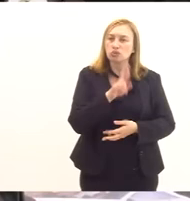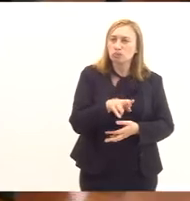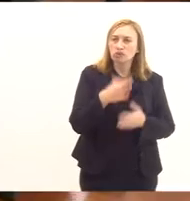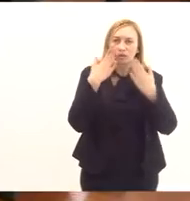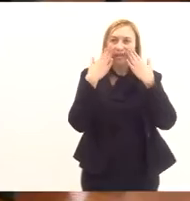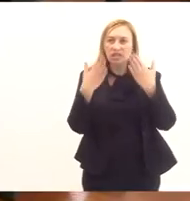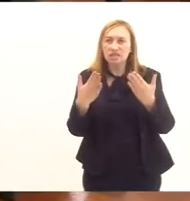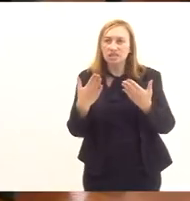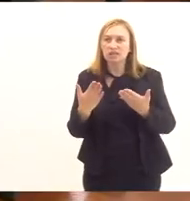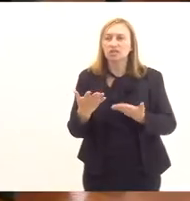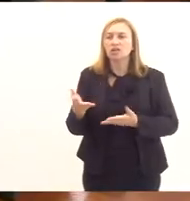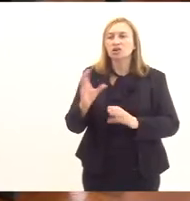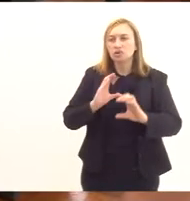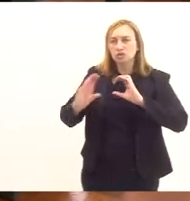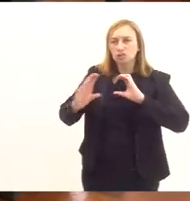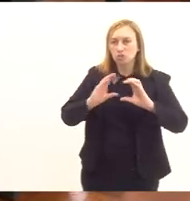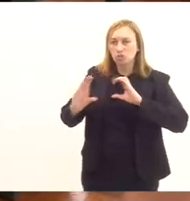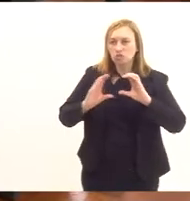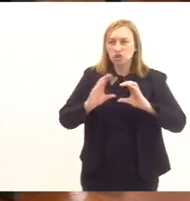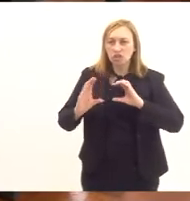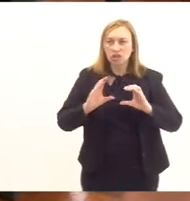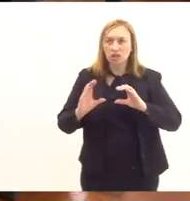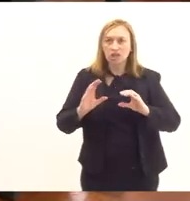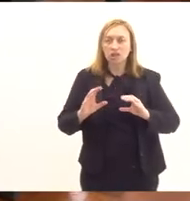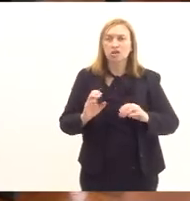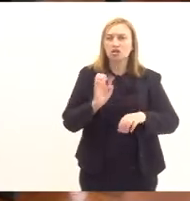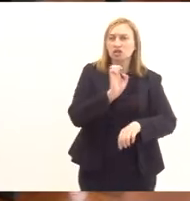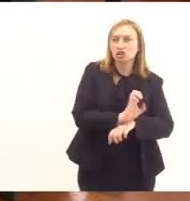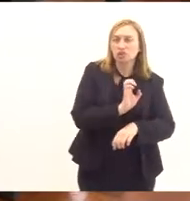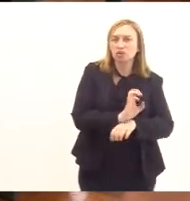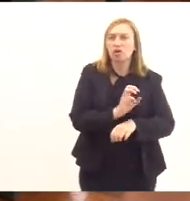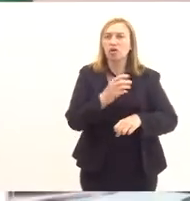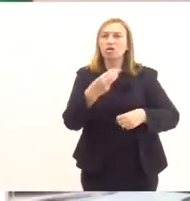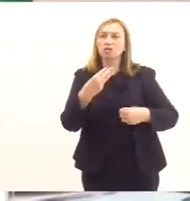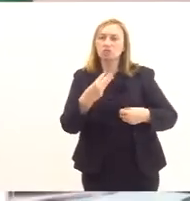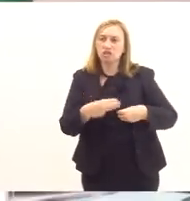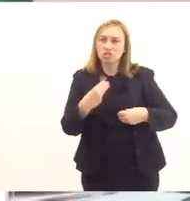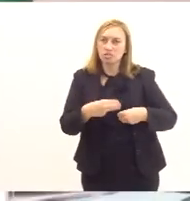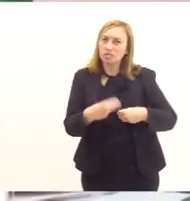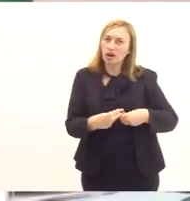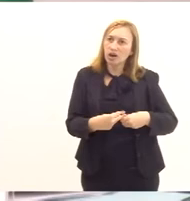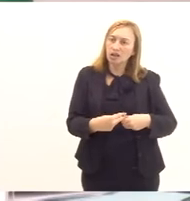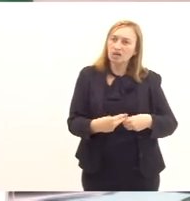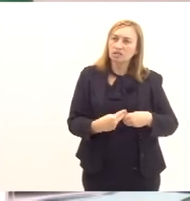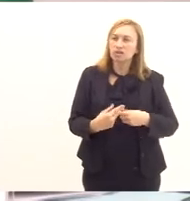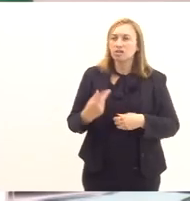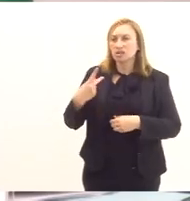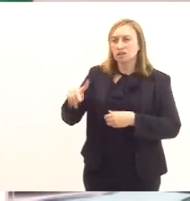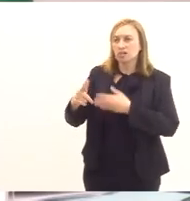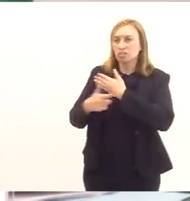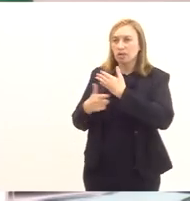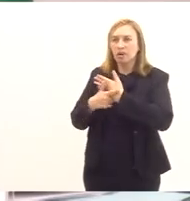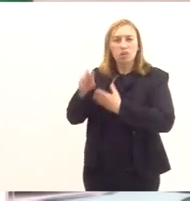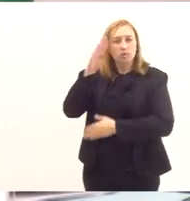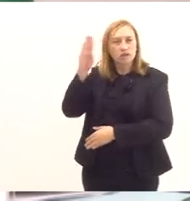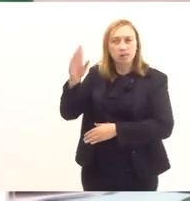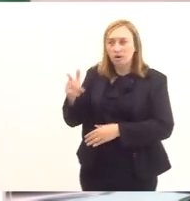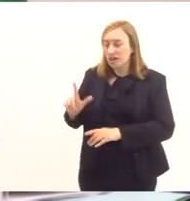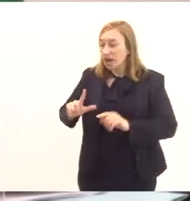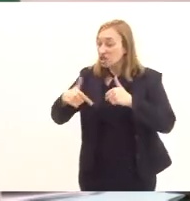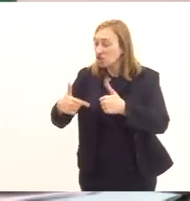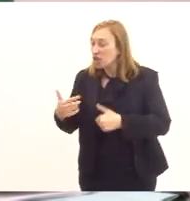interage com o poder público estadual e municipal e ainda faz a tua sua função principal que ajuizadas ações